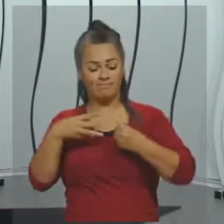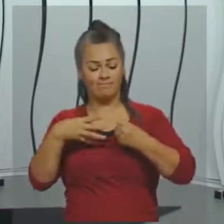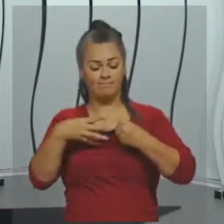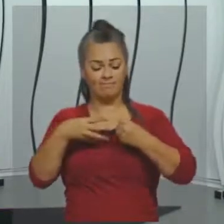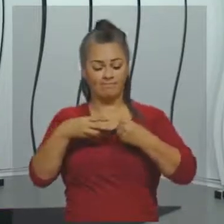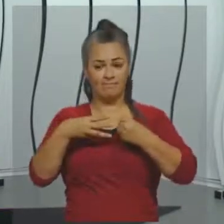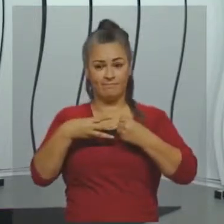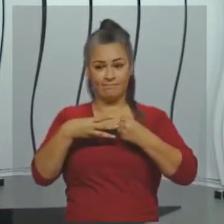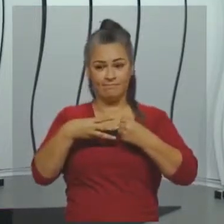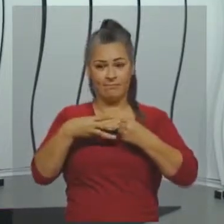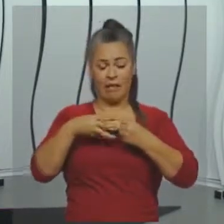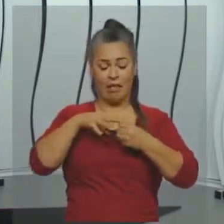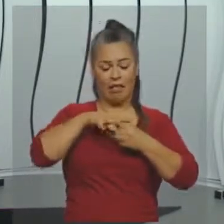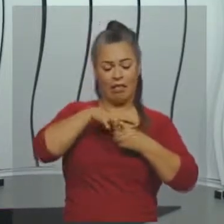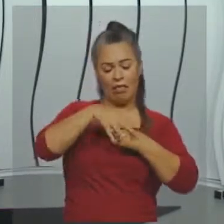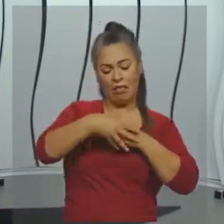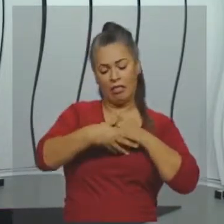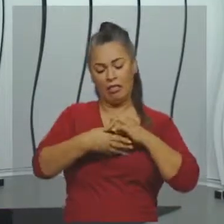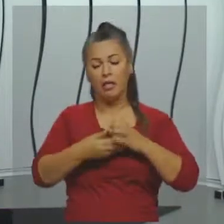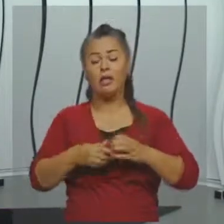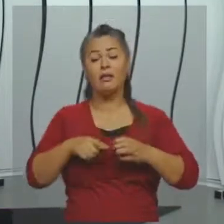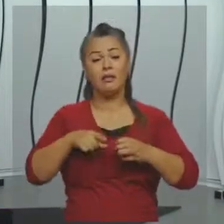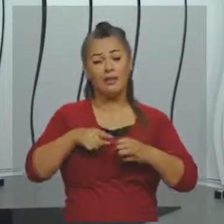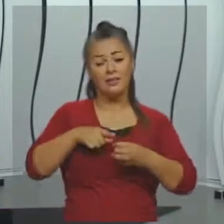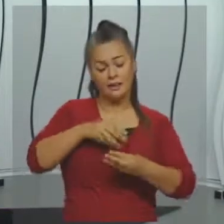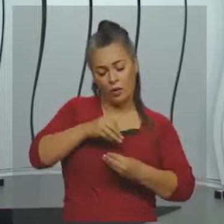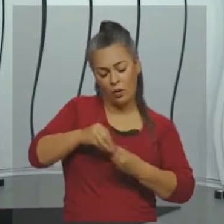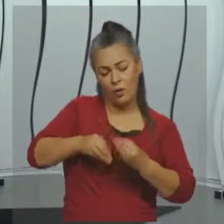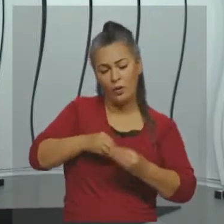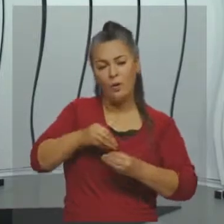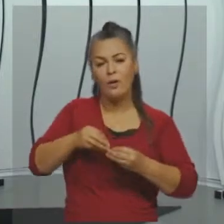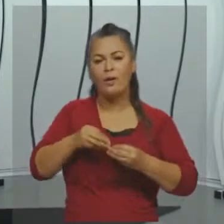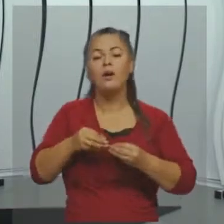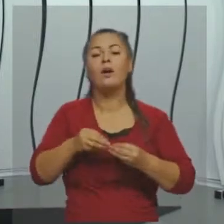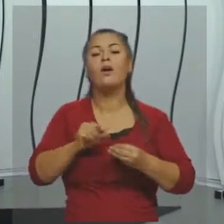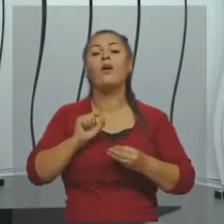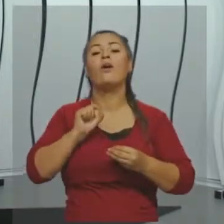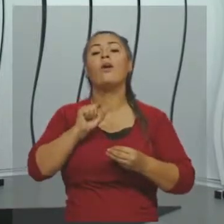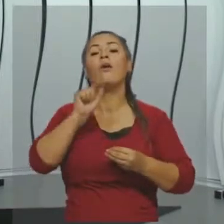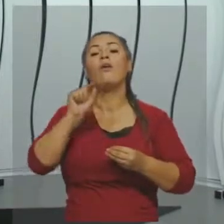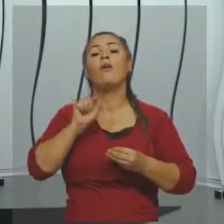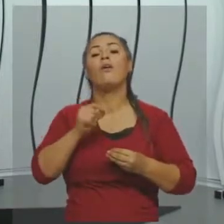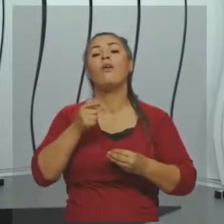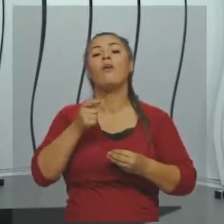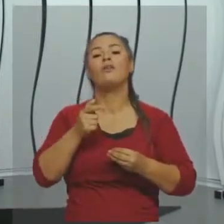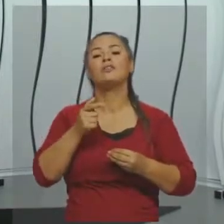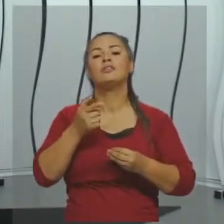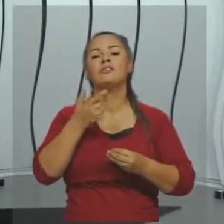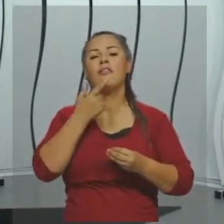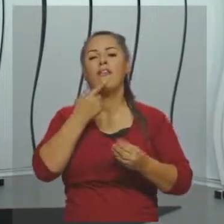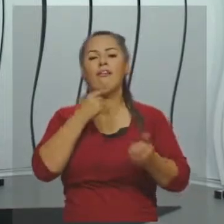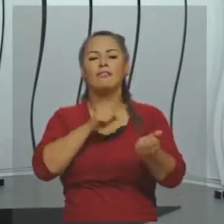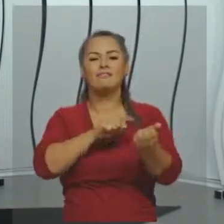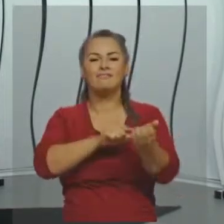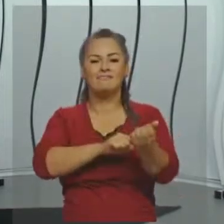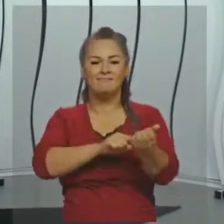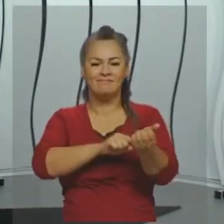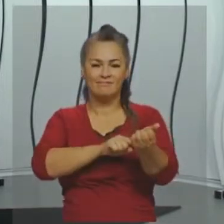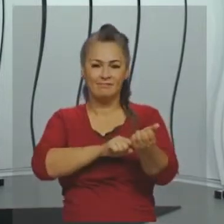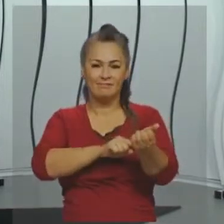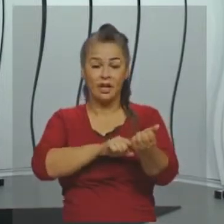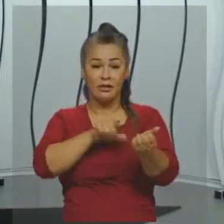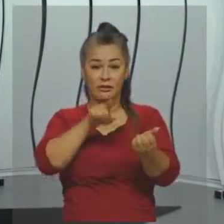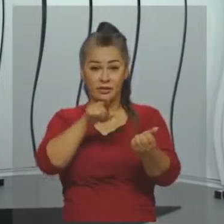vai liberando essas substâncias tóxicas na corrente sanguínea. Então é do sangue que você precisa extrair